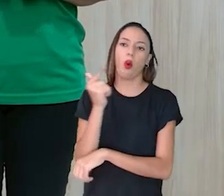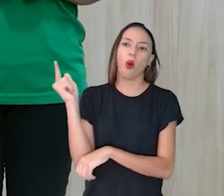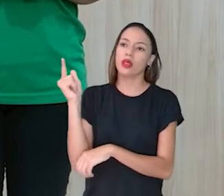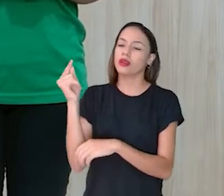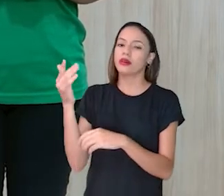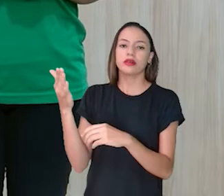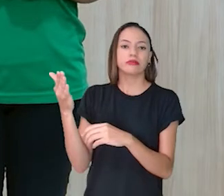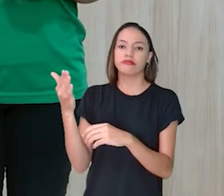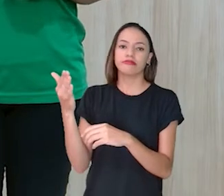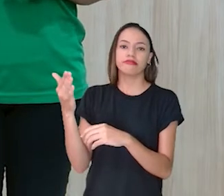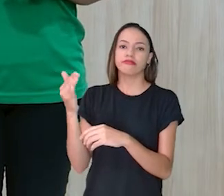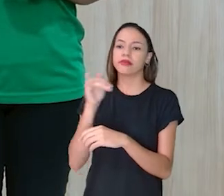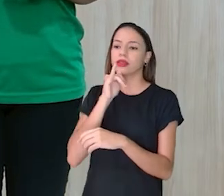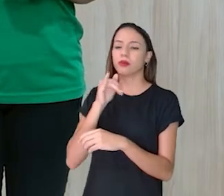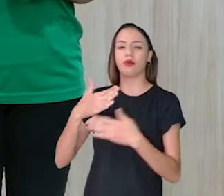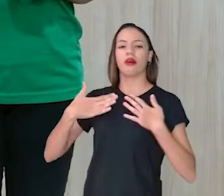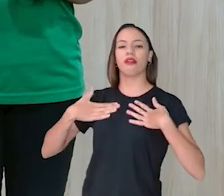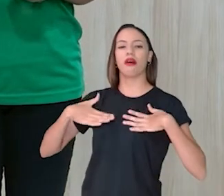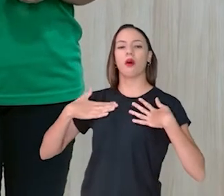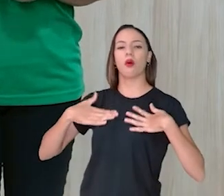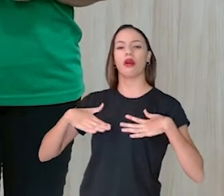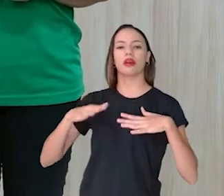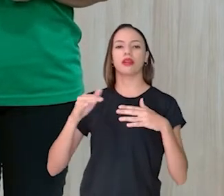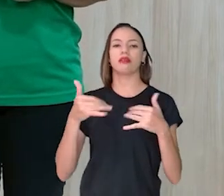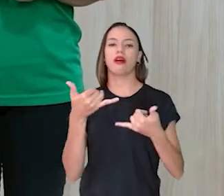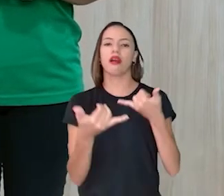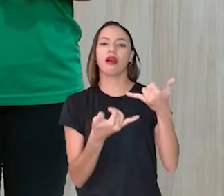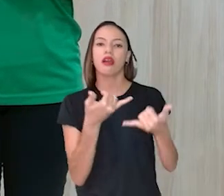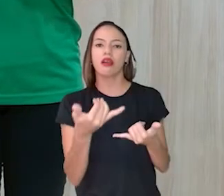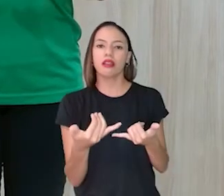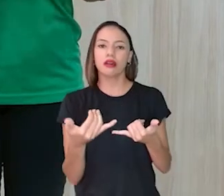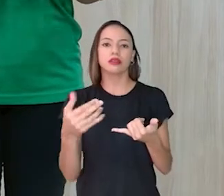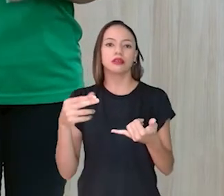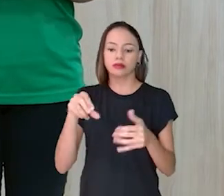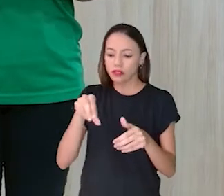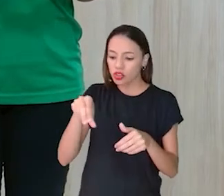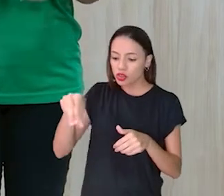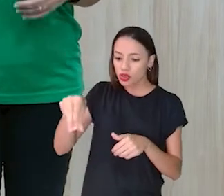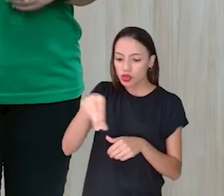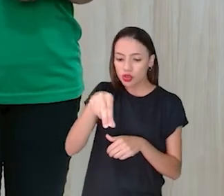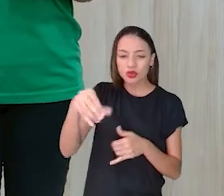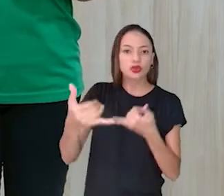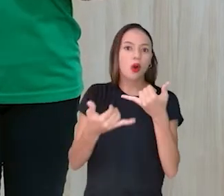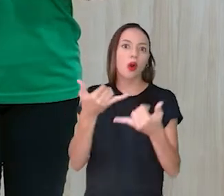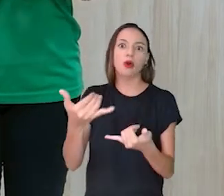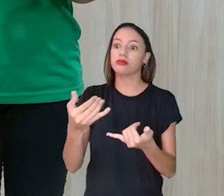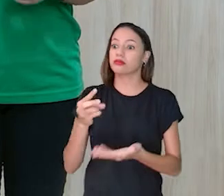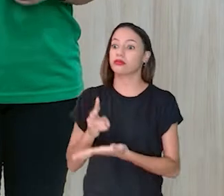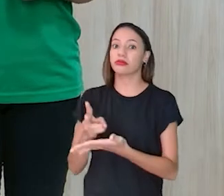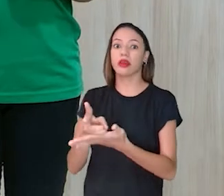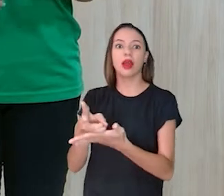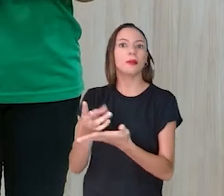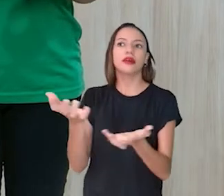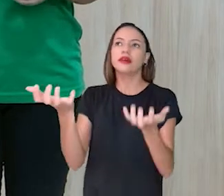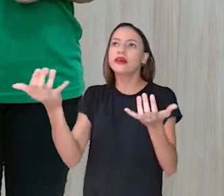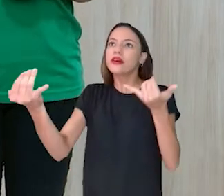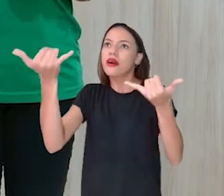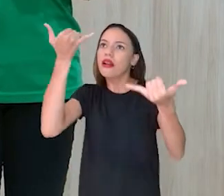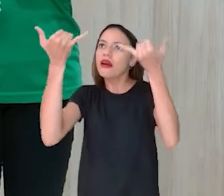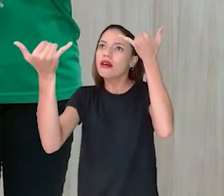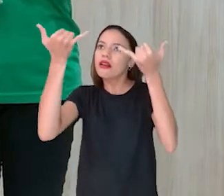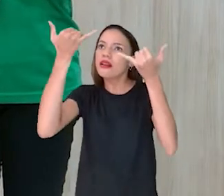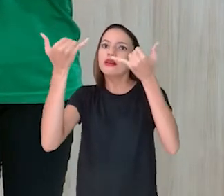mais tranquila, para jogar um jogo de tabuleiro. Elas estão sempre ali em busca de novas informações,